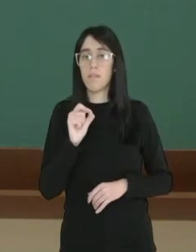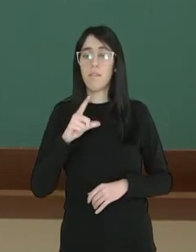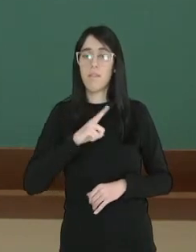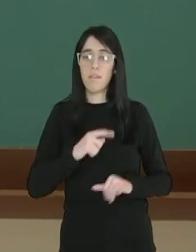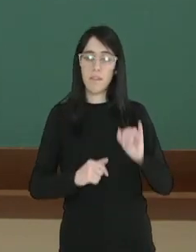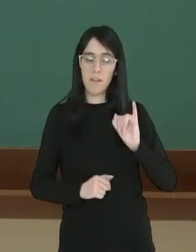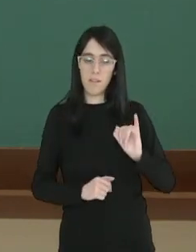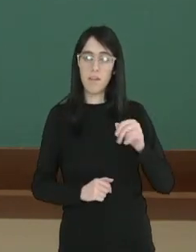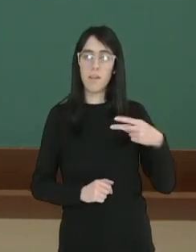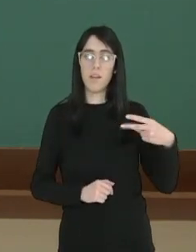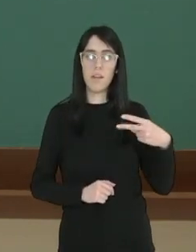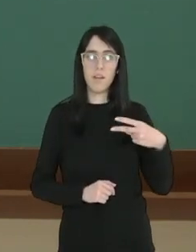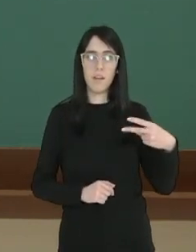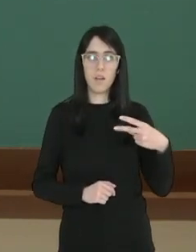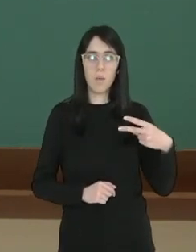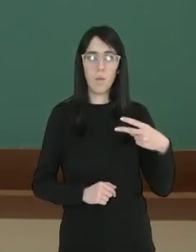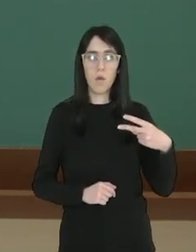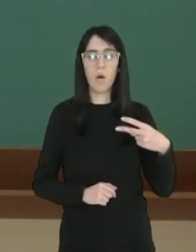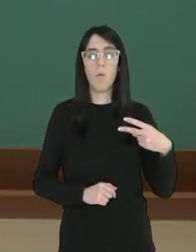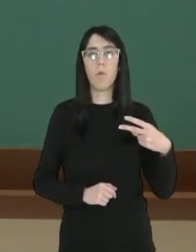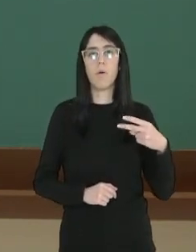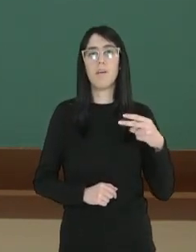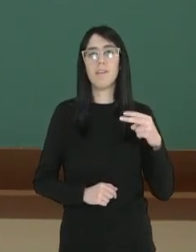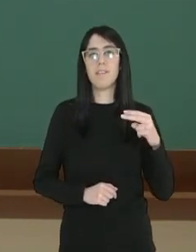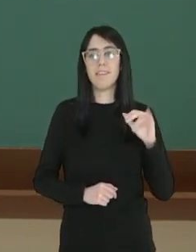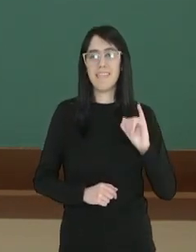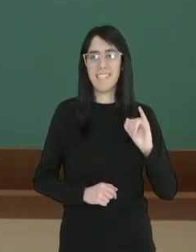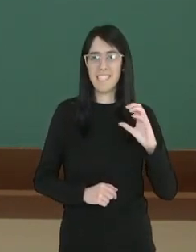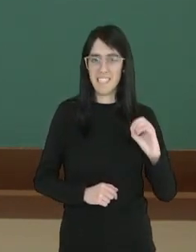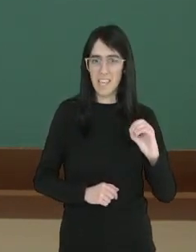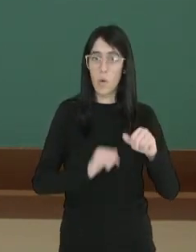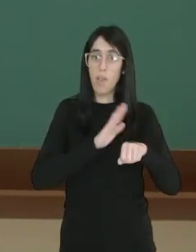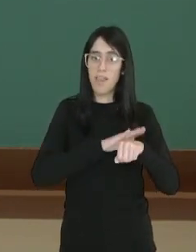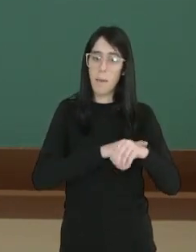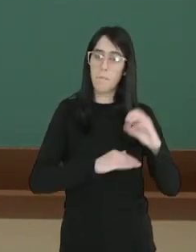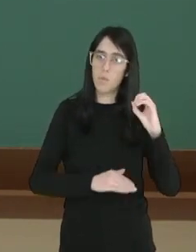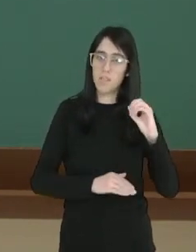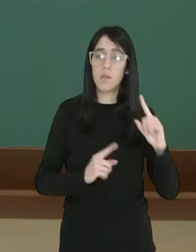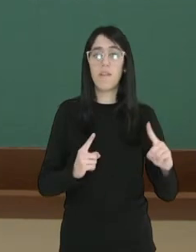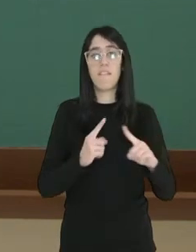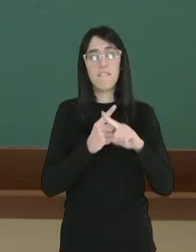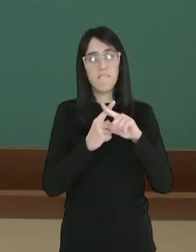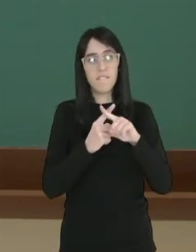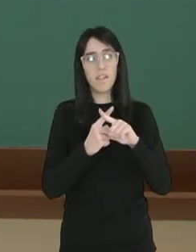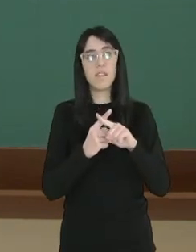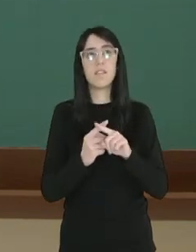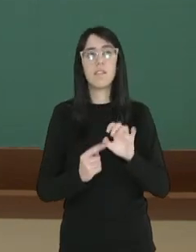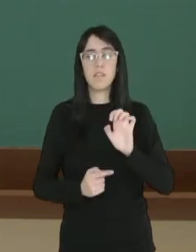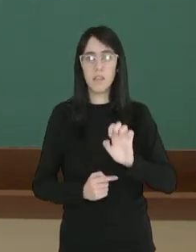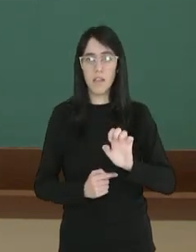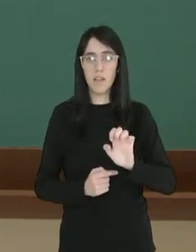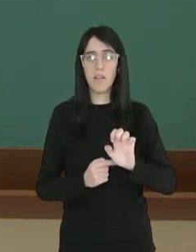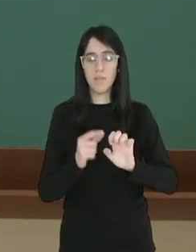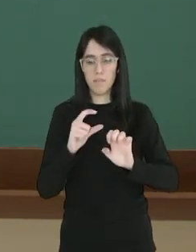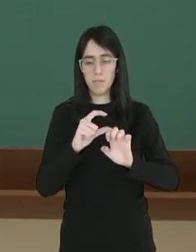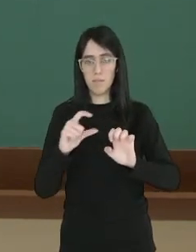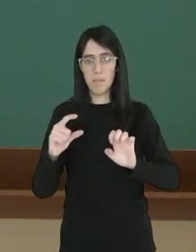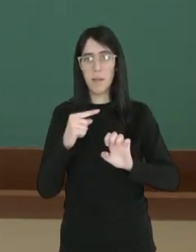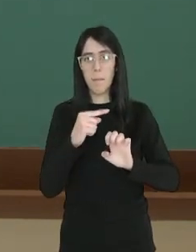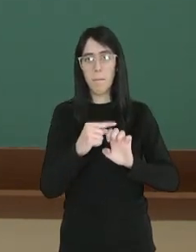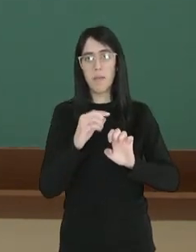I igual I0, ou seja, o I no tempo zero, vezes o meu E elevado na menos